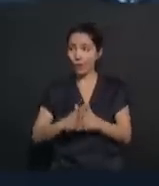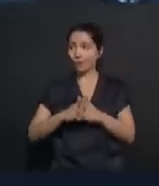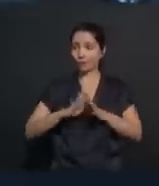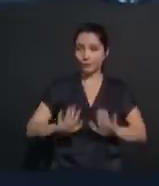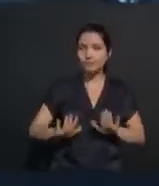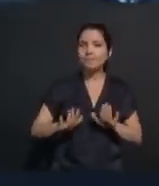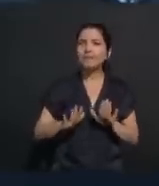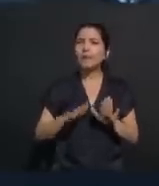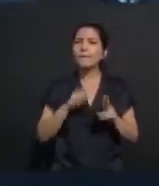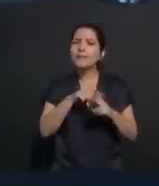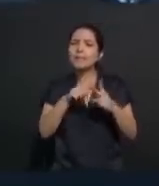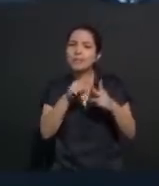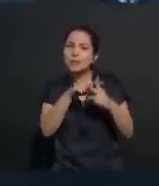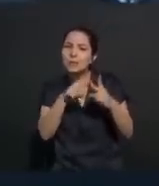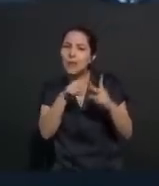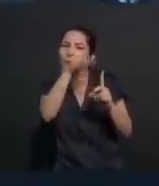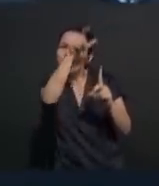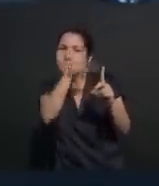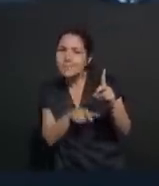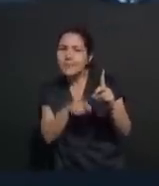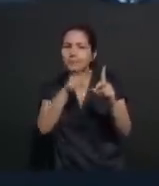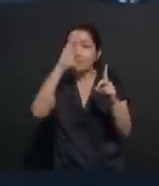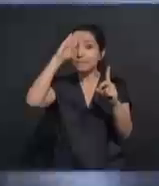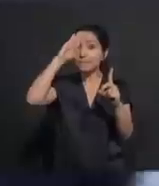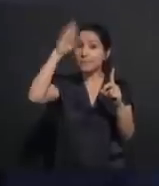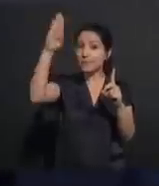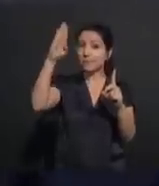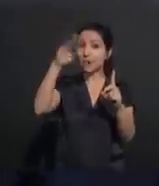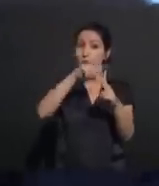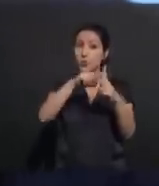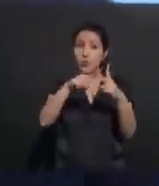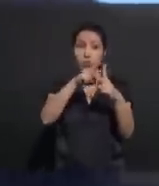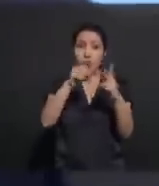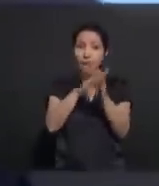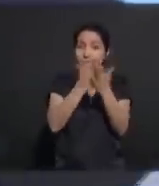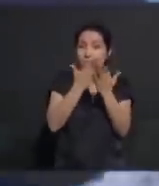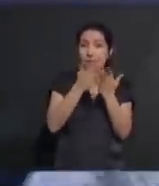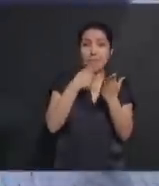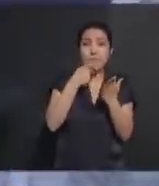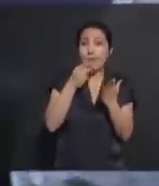grandes personagens da Bíblia, tem dois que a Bíblia não cita nenhum pecado deles: